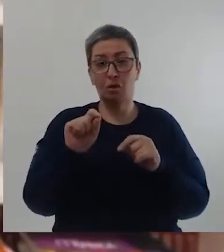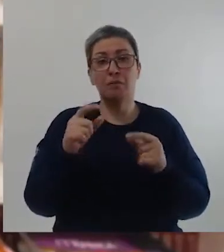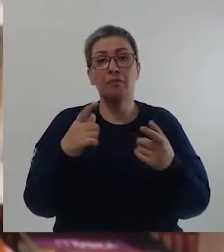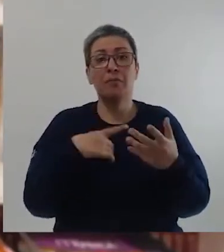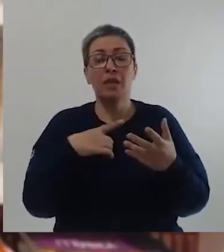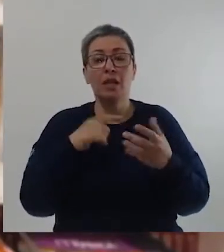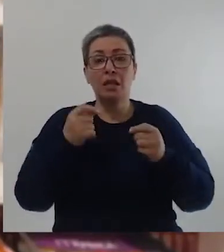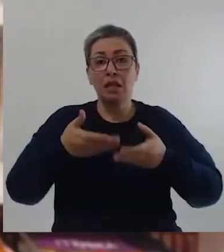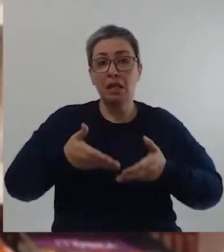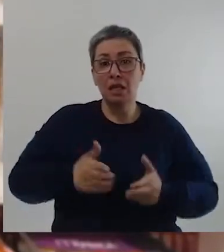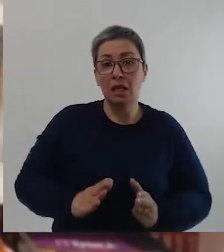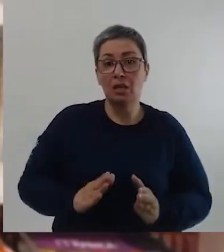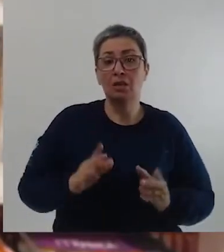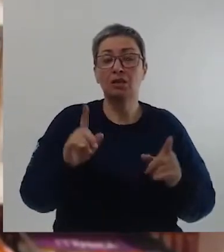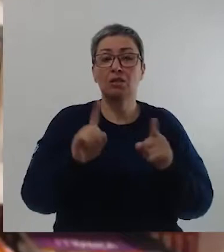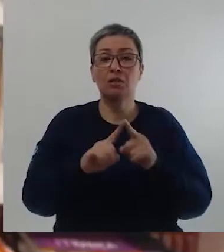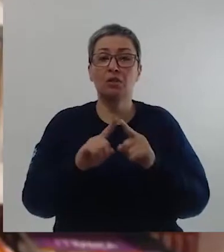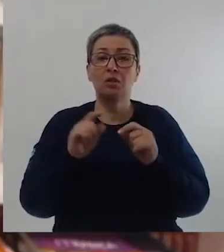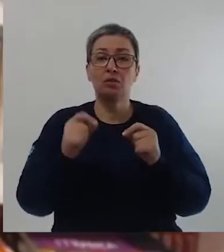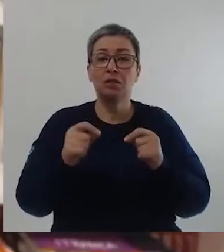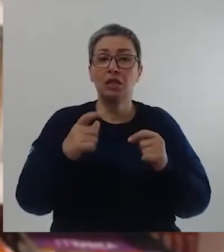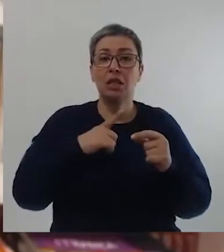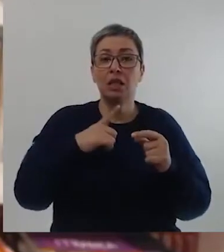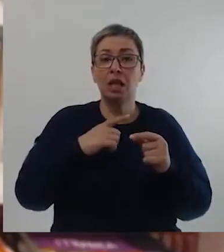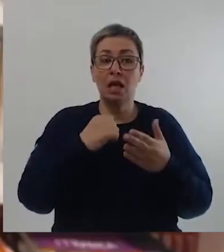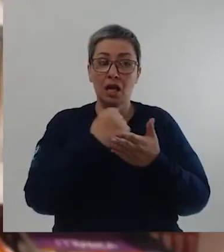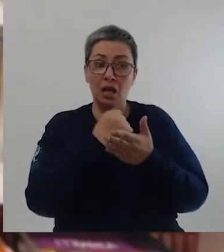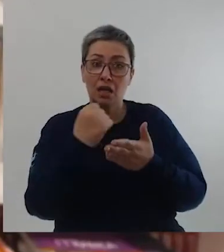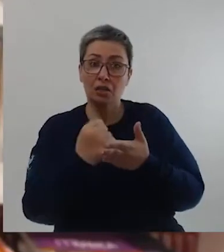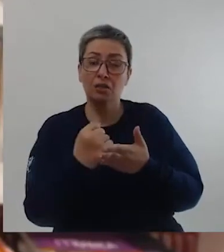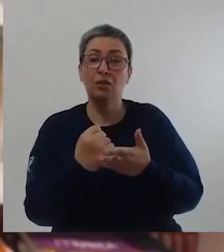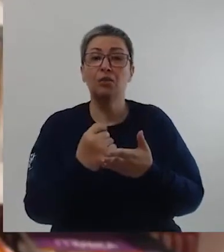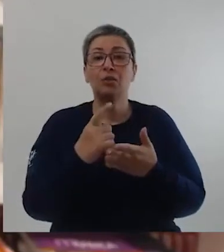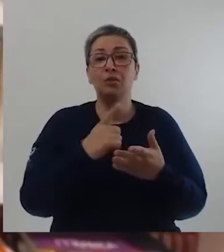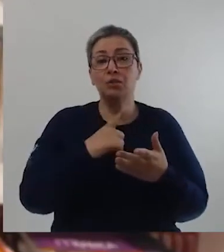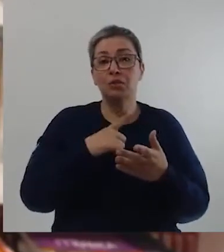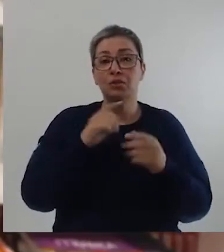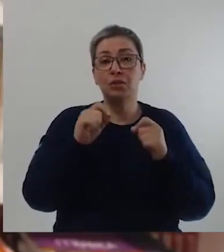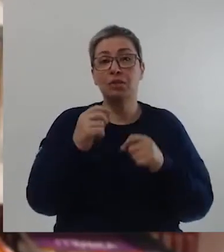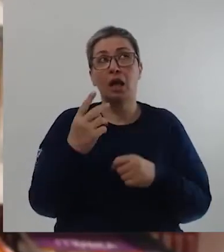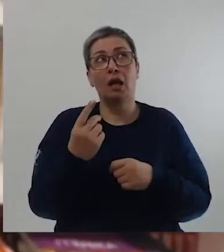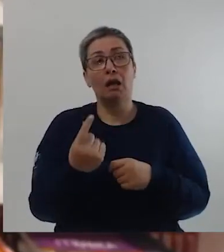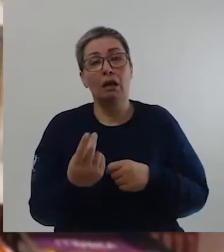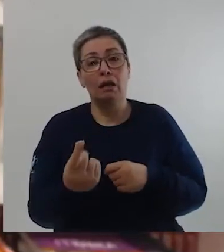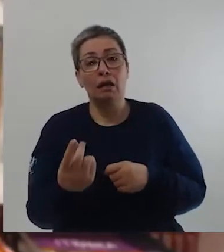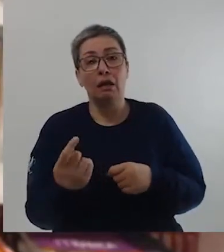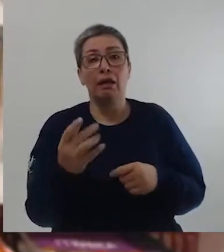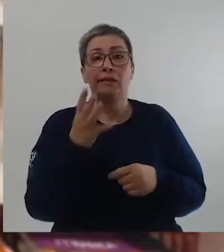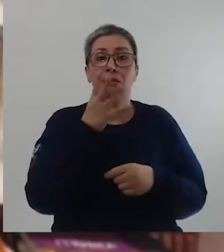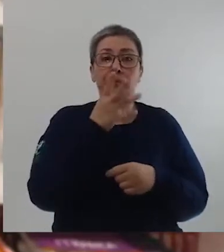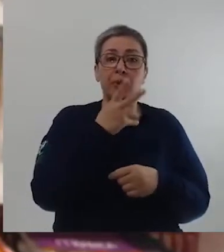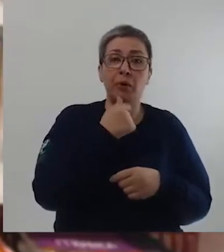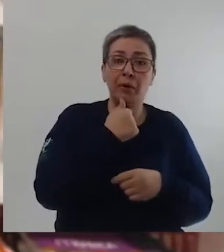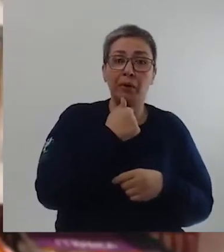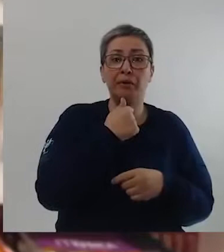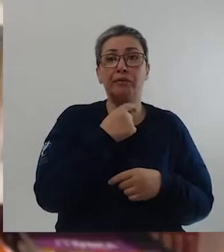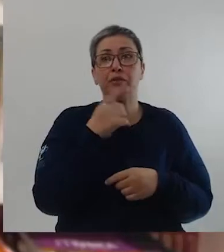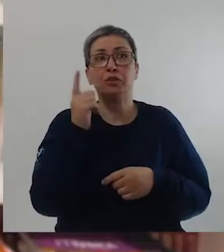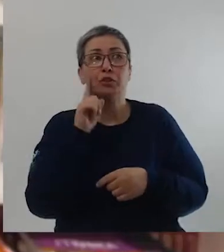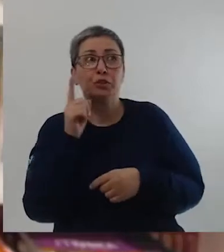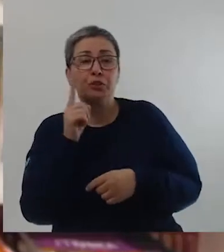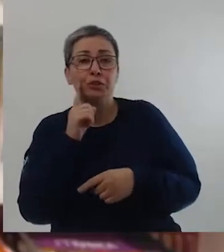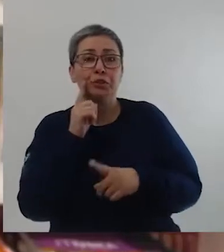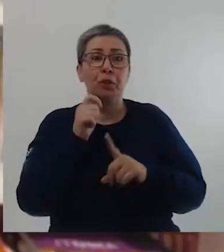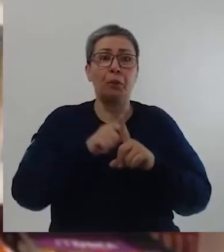e que a pessoa nascia e onde havia um cartório levavam se dias às vezes